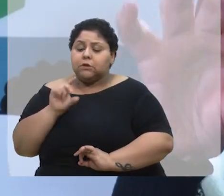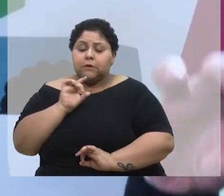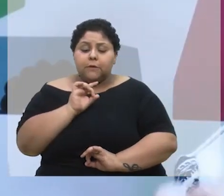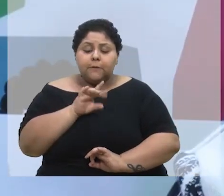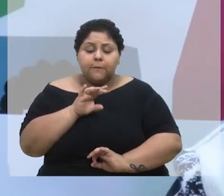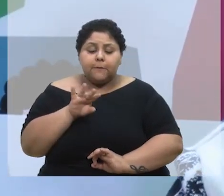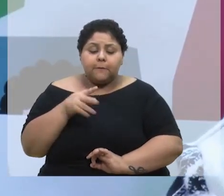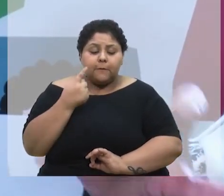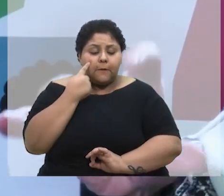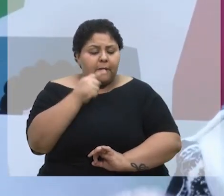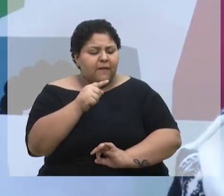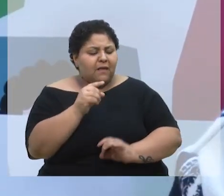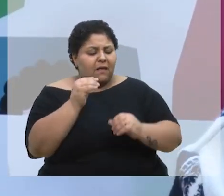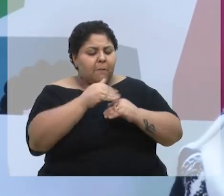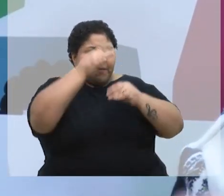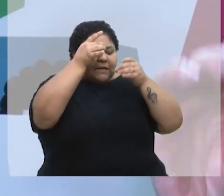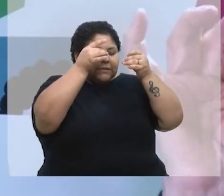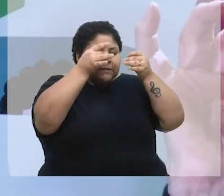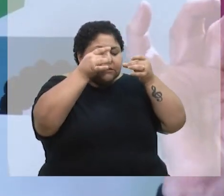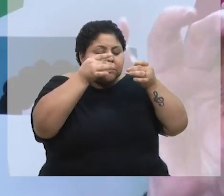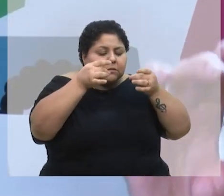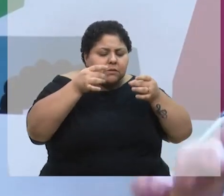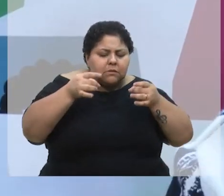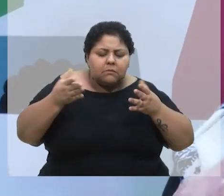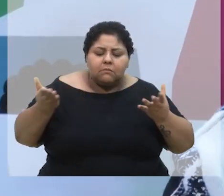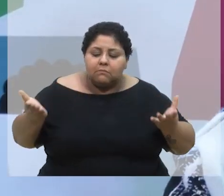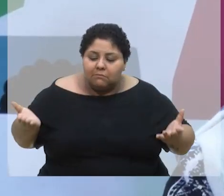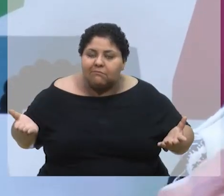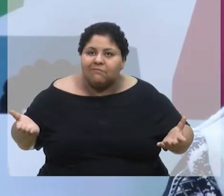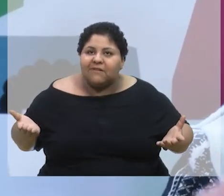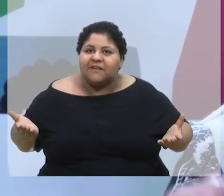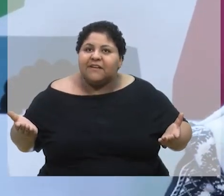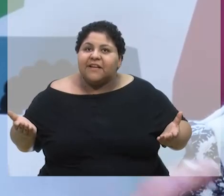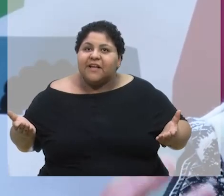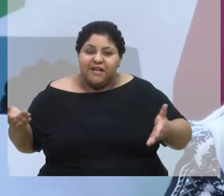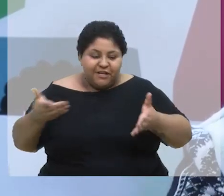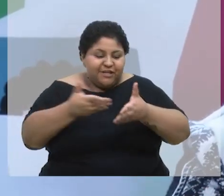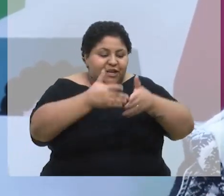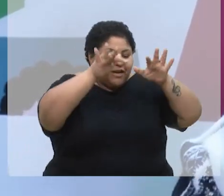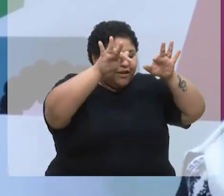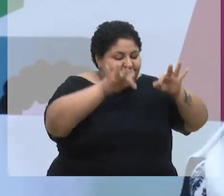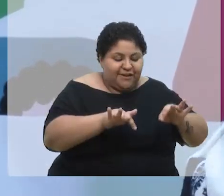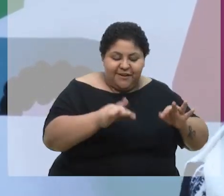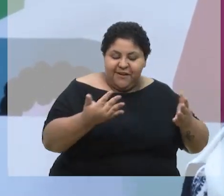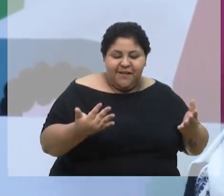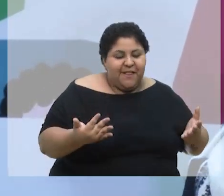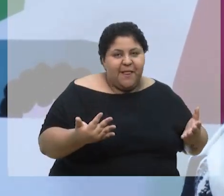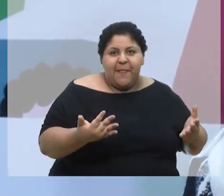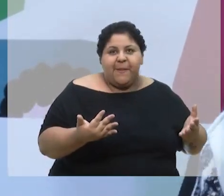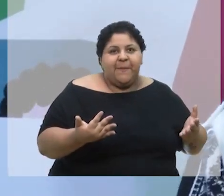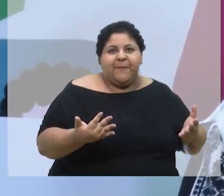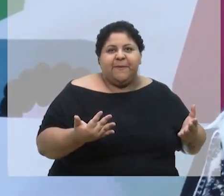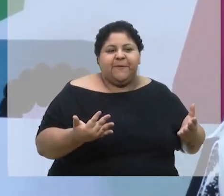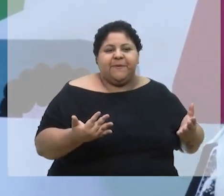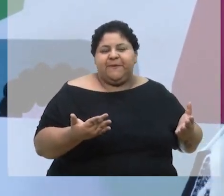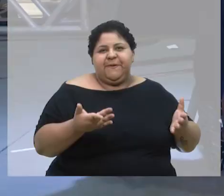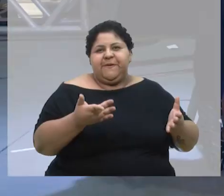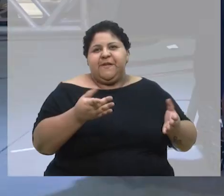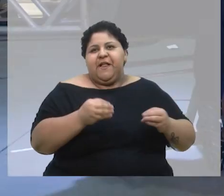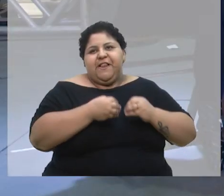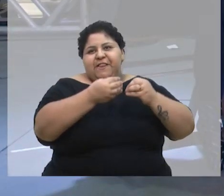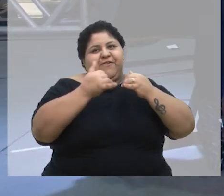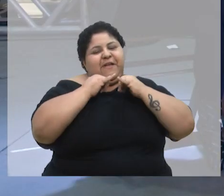mundo letrado. Então, elas não podiam, até podiam ter boas ideias, mas elas não conseguiam se expressar. Elas não iam ter